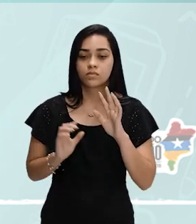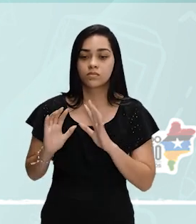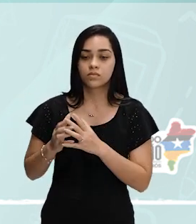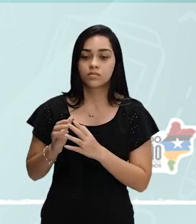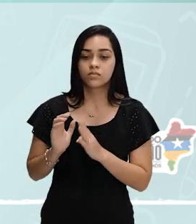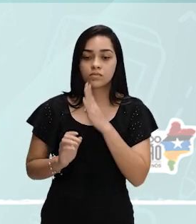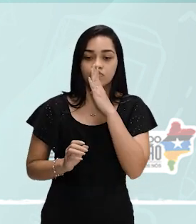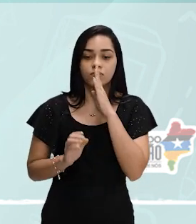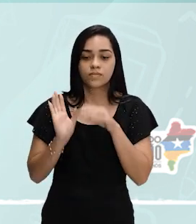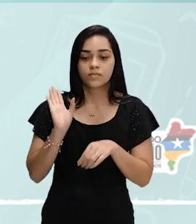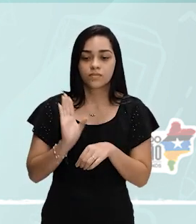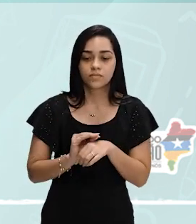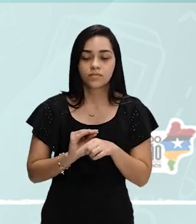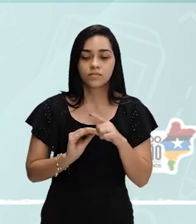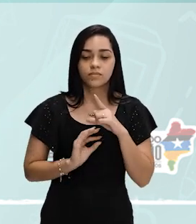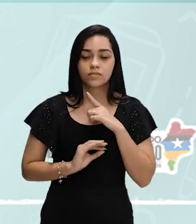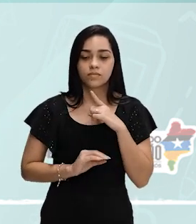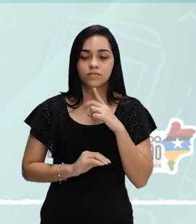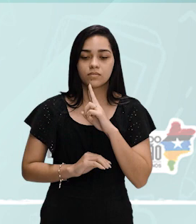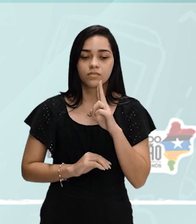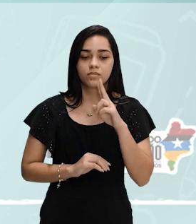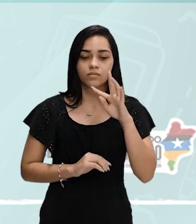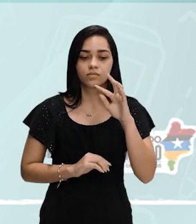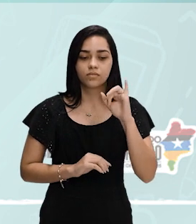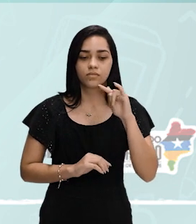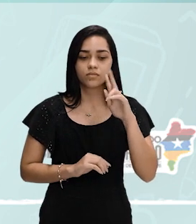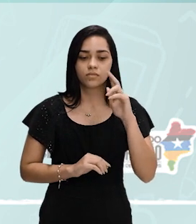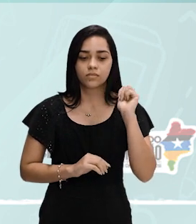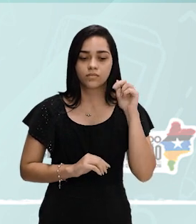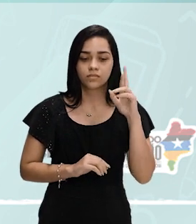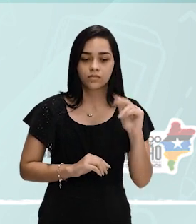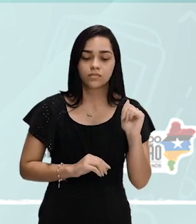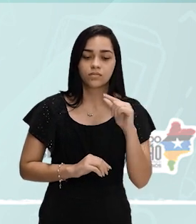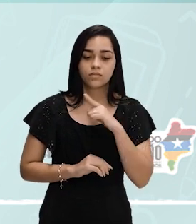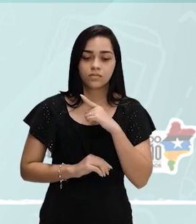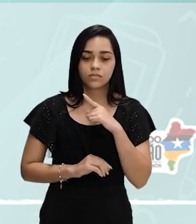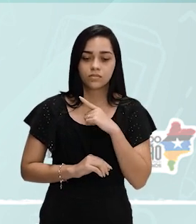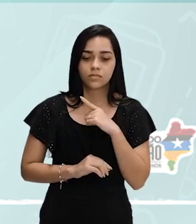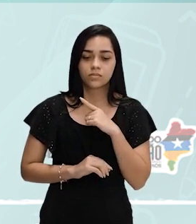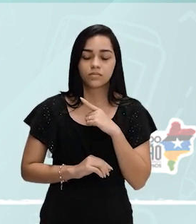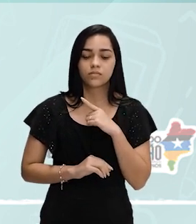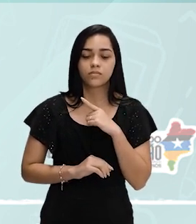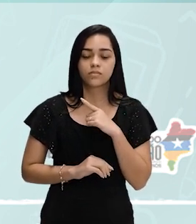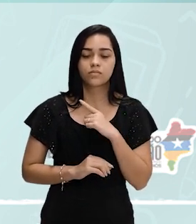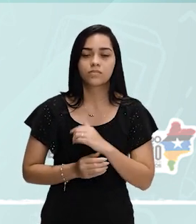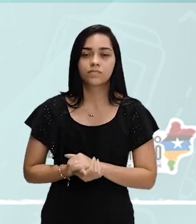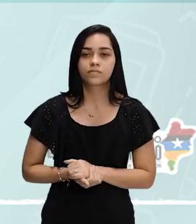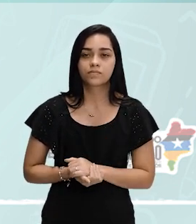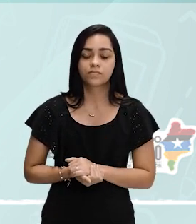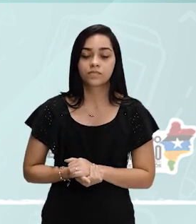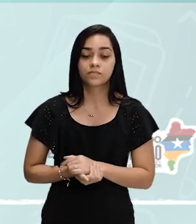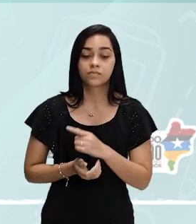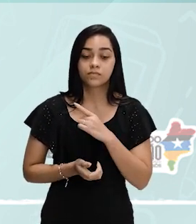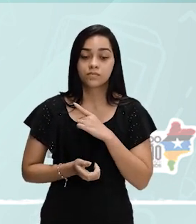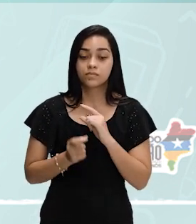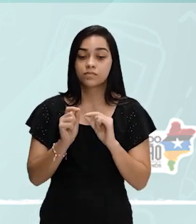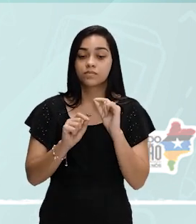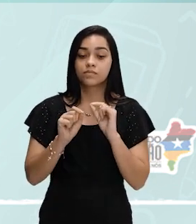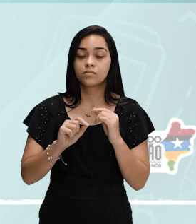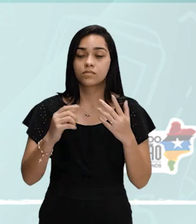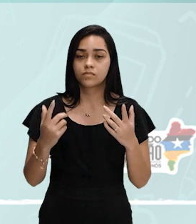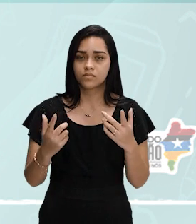tribo inimiga, Pitiguara, né? O amigo do Martim é da tribo Pitiguara, com quem